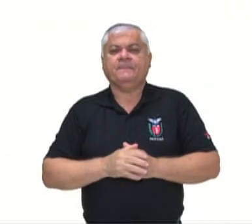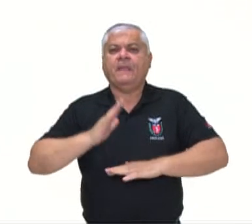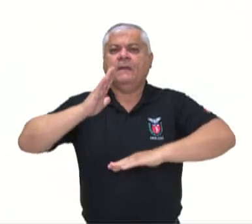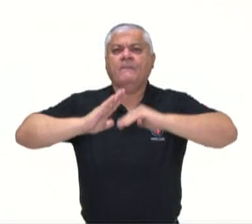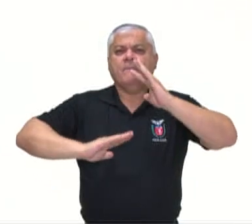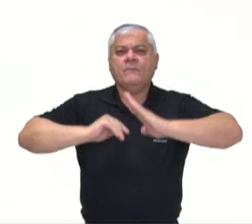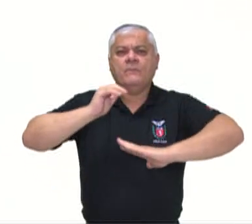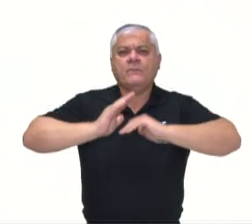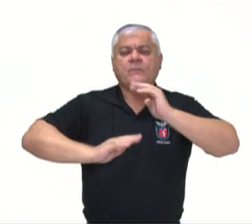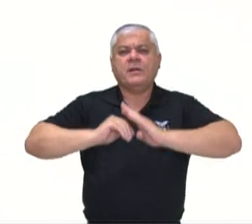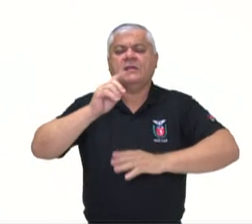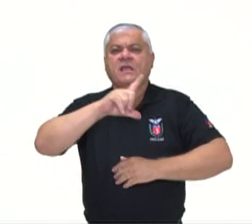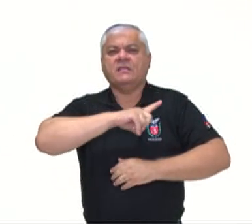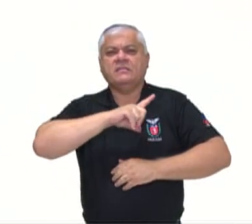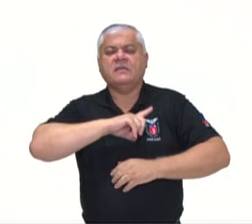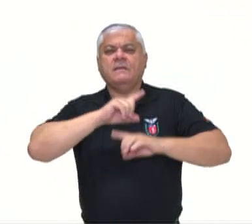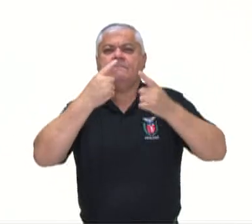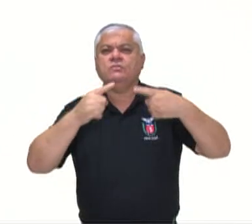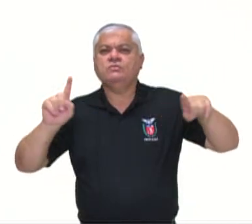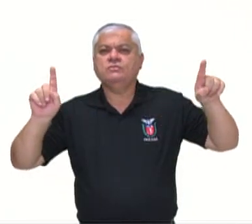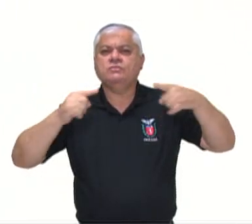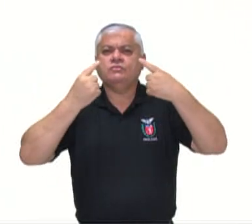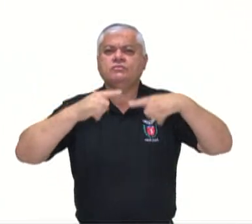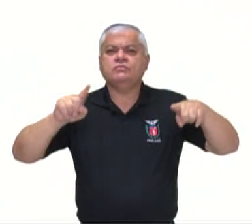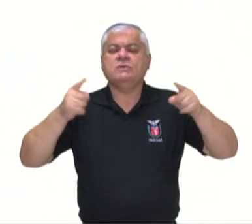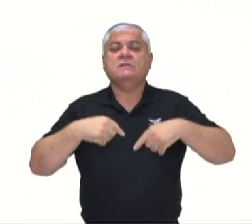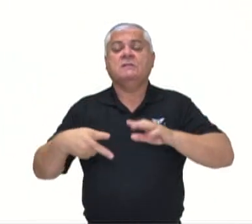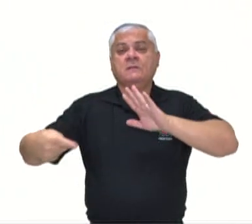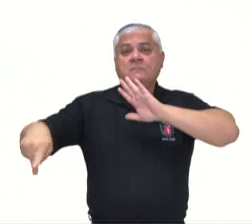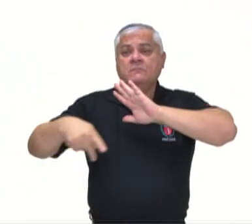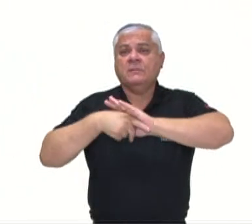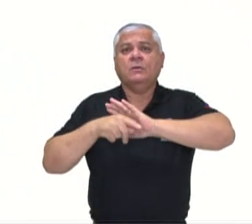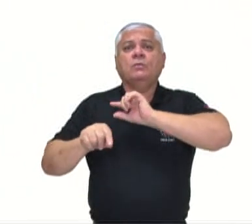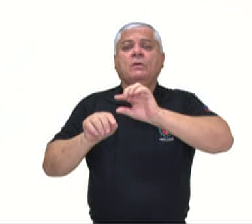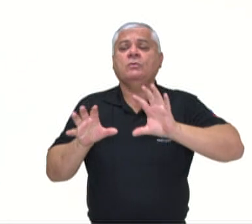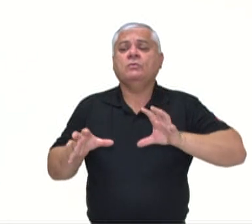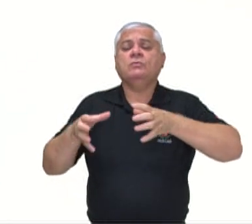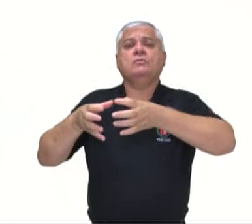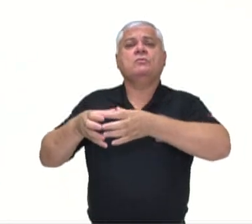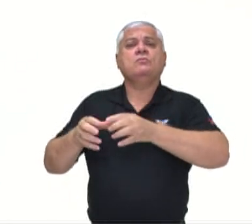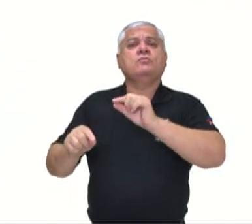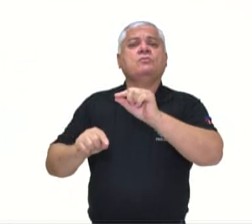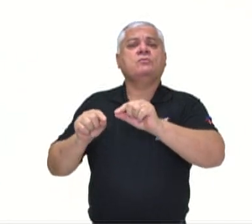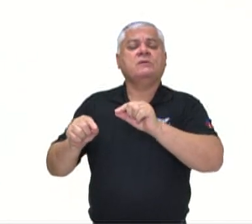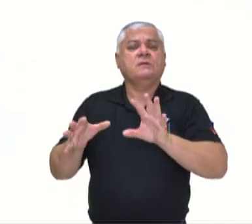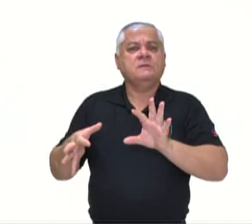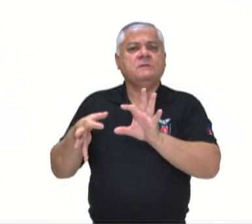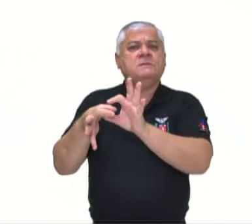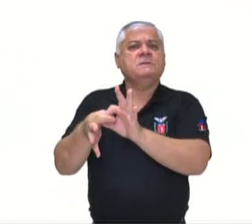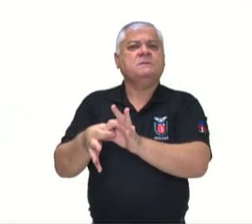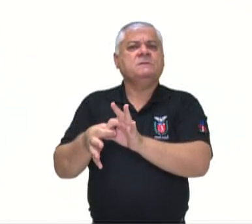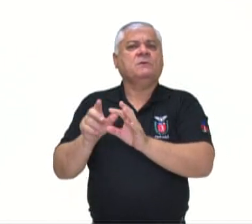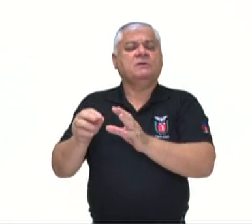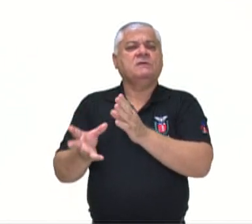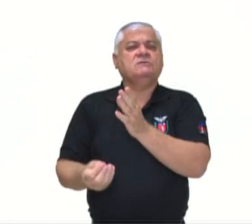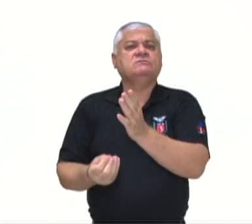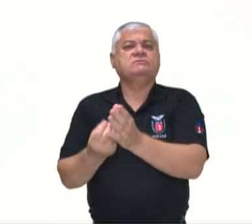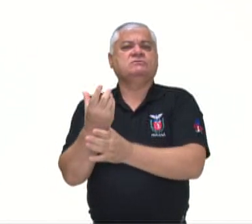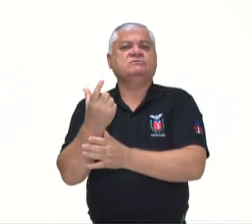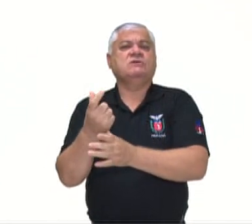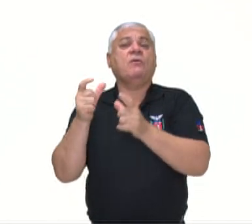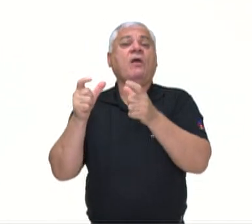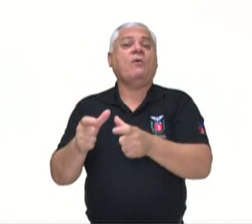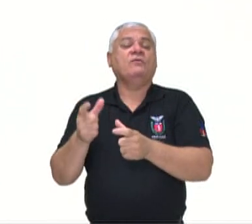prática é composta por música e ela faz parte, está mais integrada e surgiu